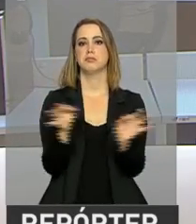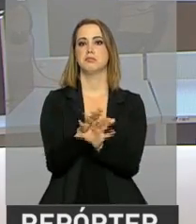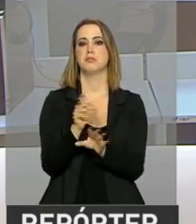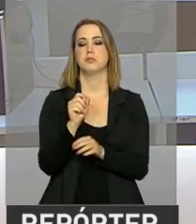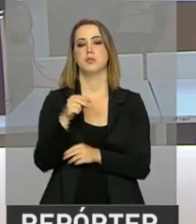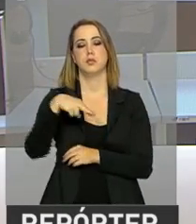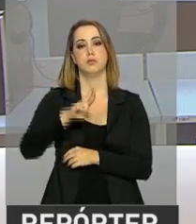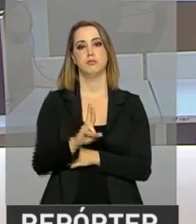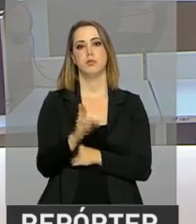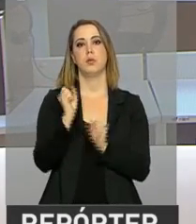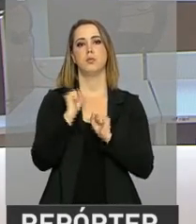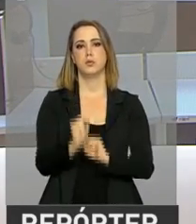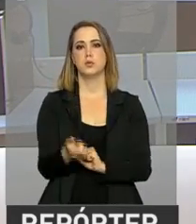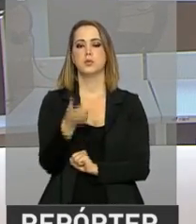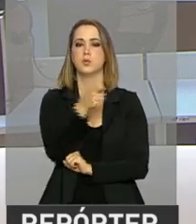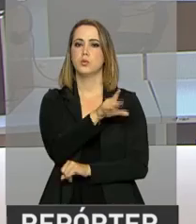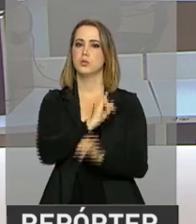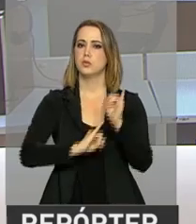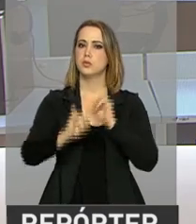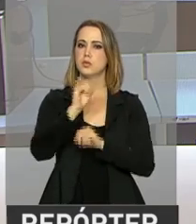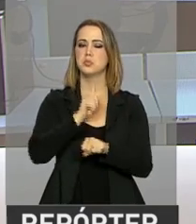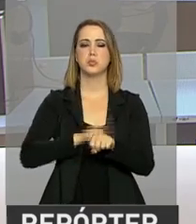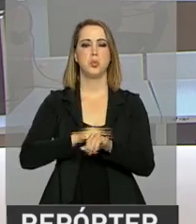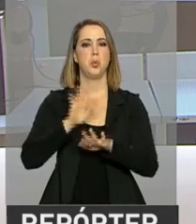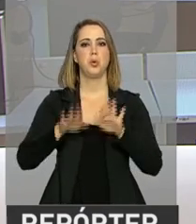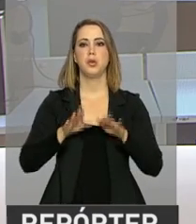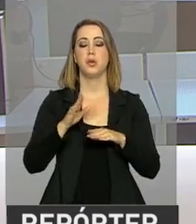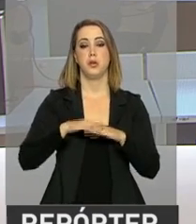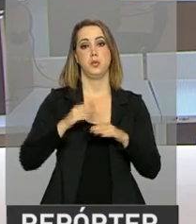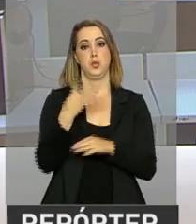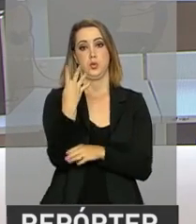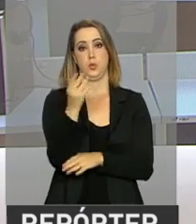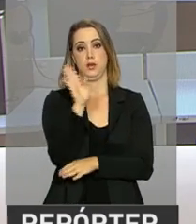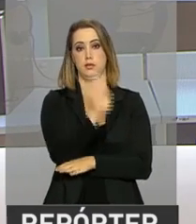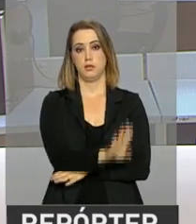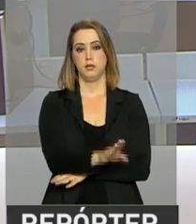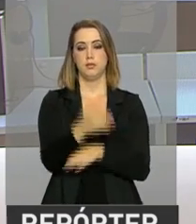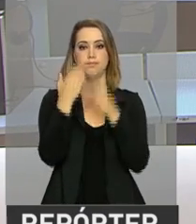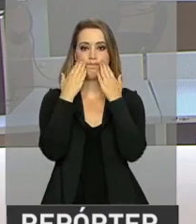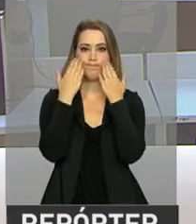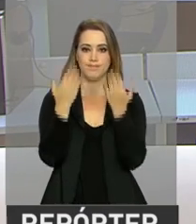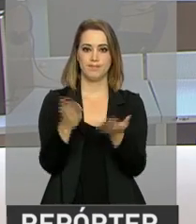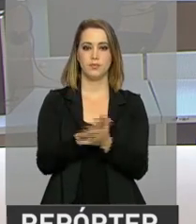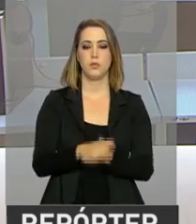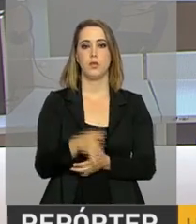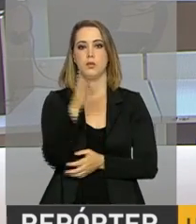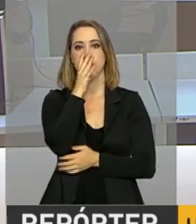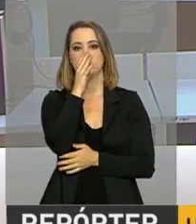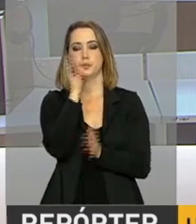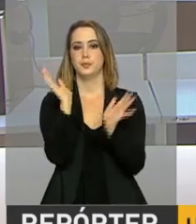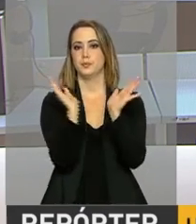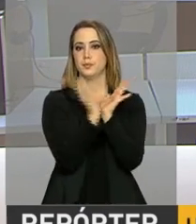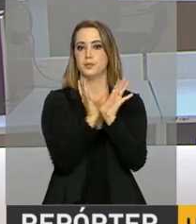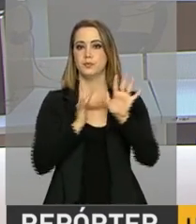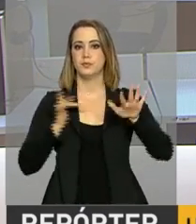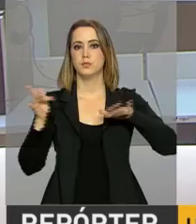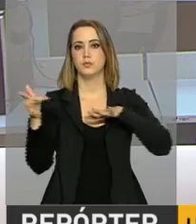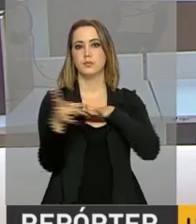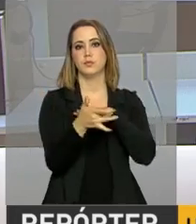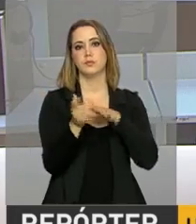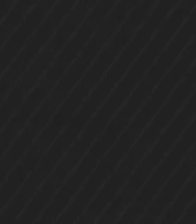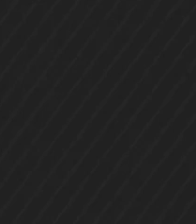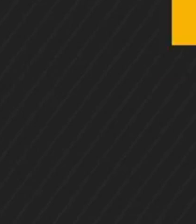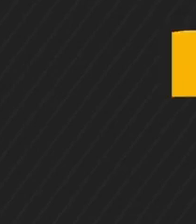repórter nbr podemos voltar a qualquer momento com outras informações às quatro da tarde na próxima edição acompanhe as novidades também pelas redes